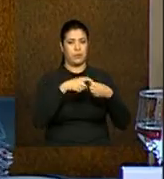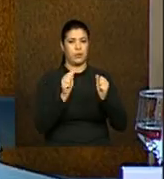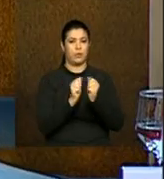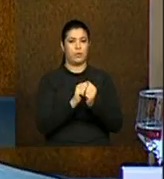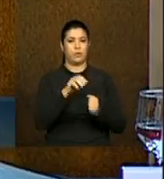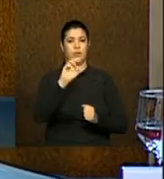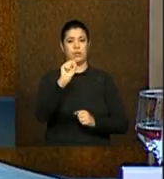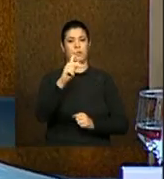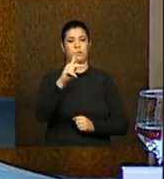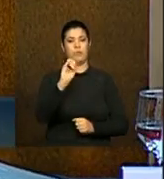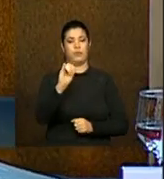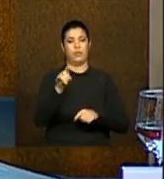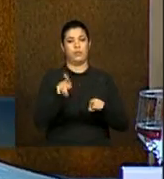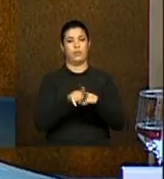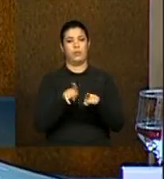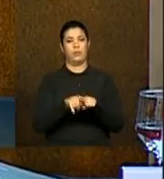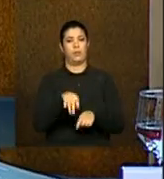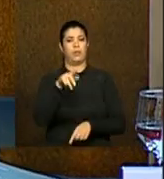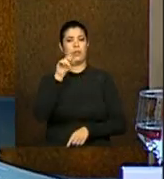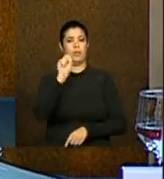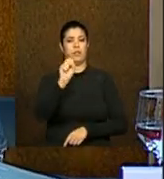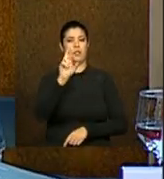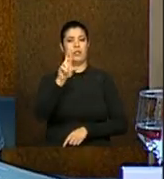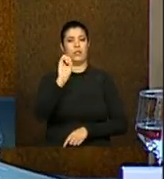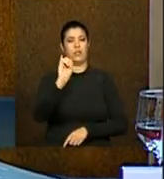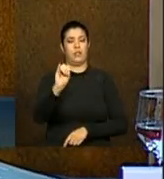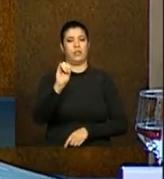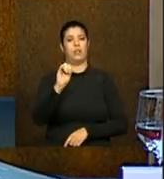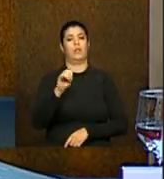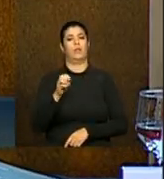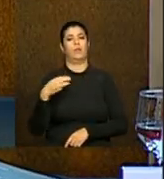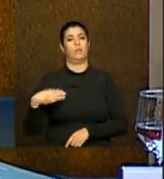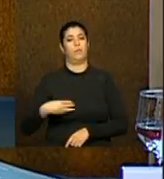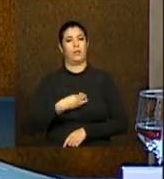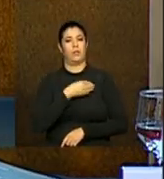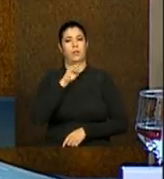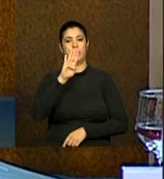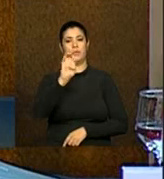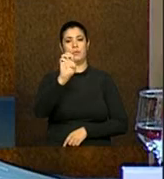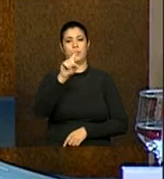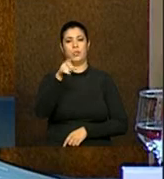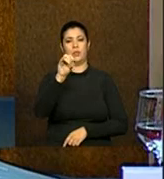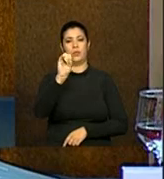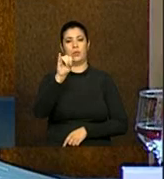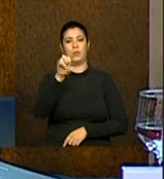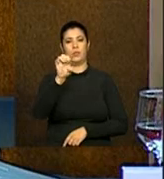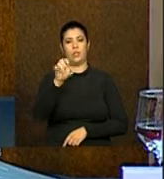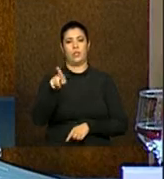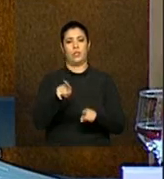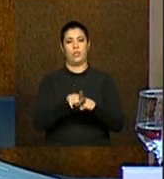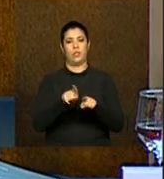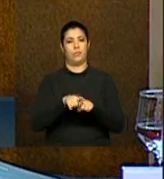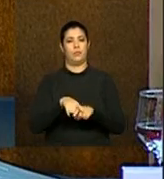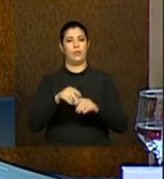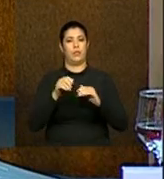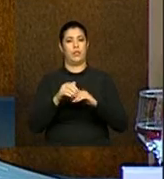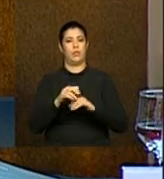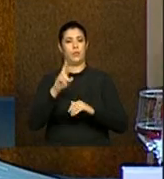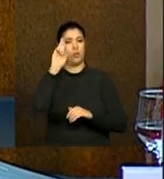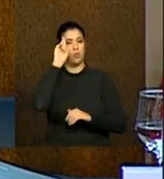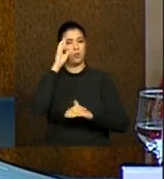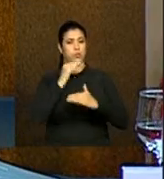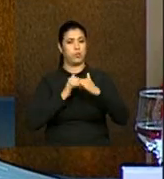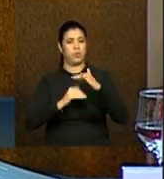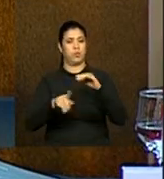SPI, mas com a SRI, ministro Berzoini, com a subchefia de assuntos federativos,